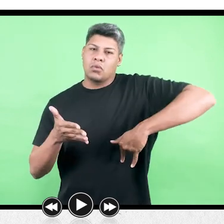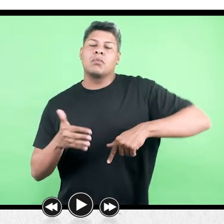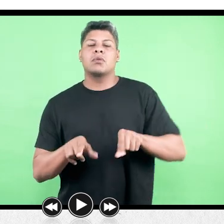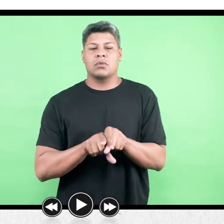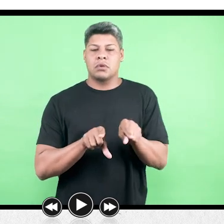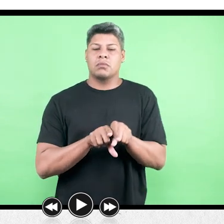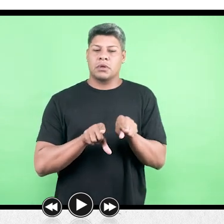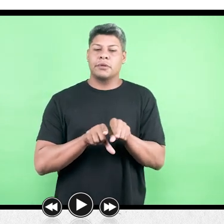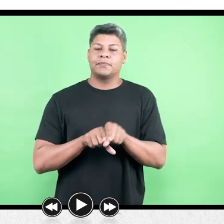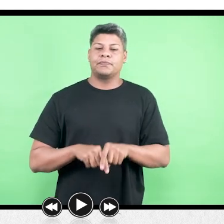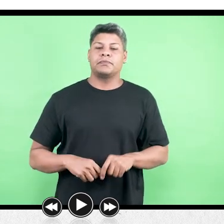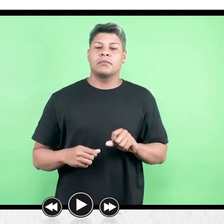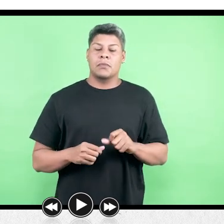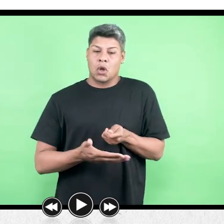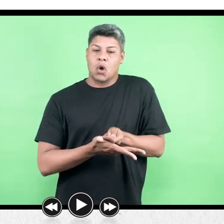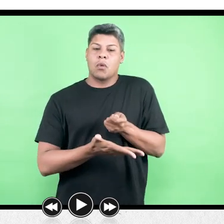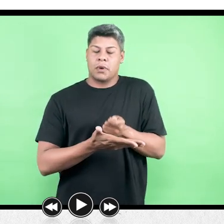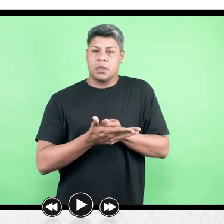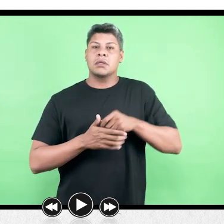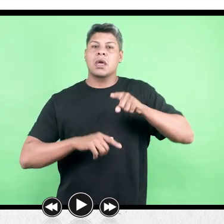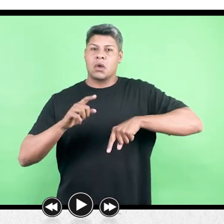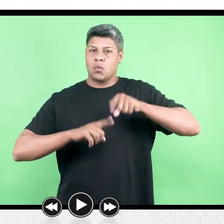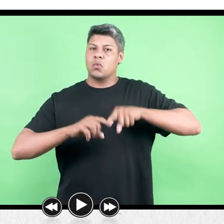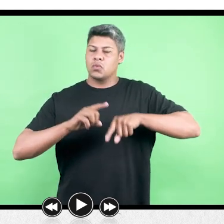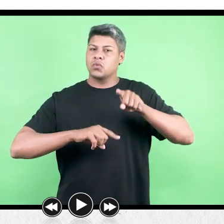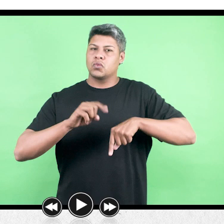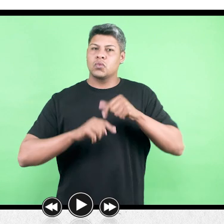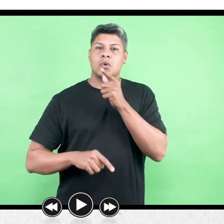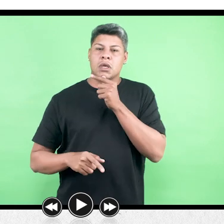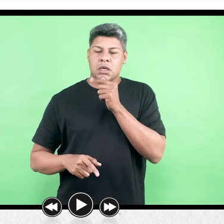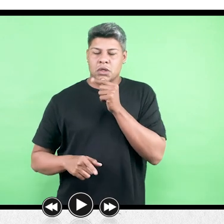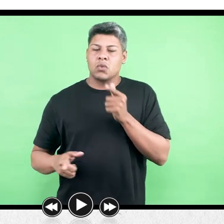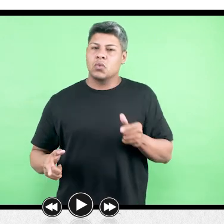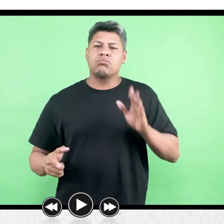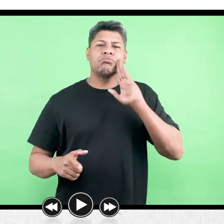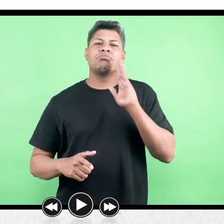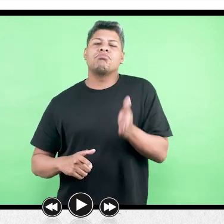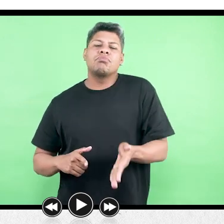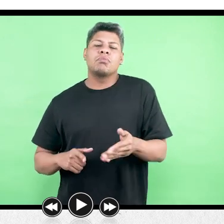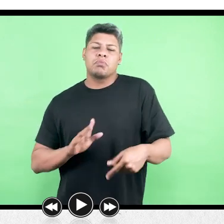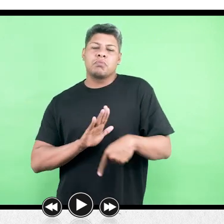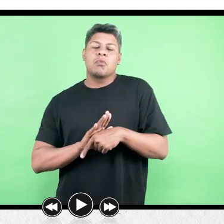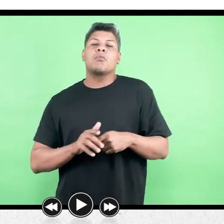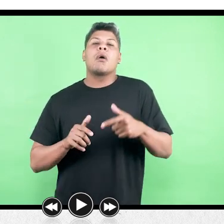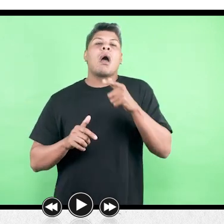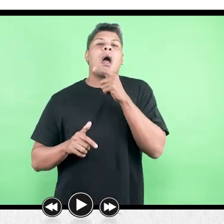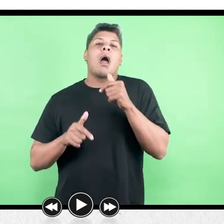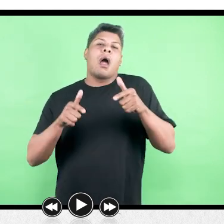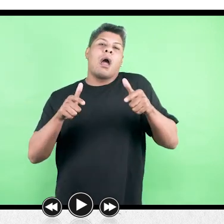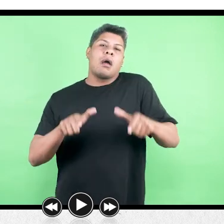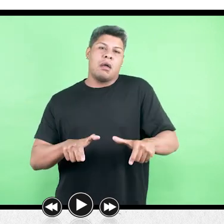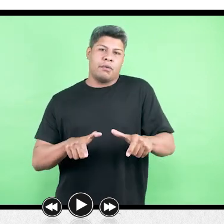A cobrança de recursos hídricos é um instrumento de comando e controle que lida diretamente com a alocação da água na bacia, ou